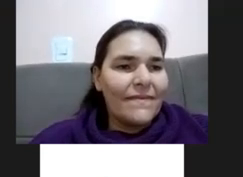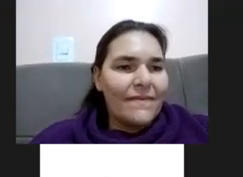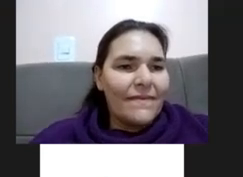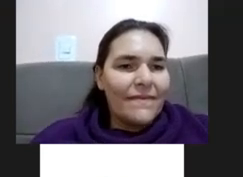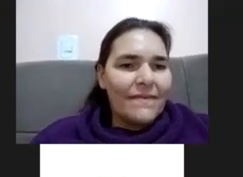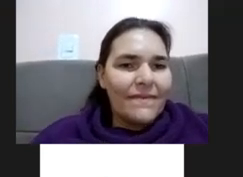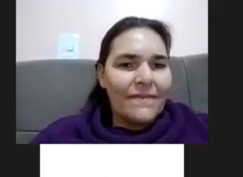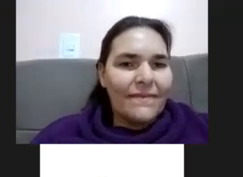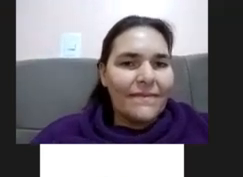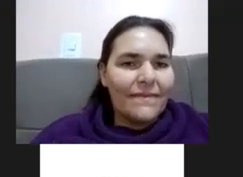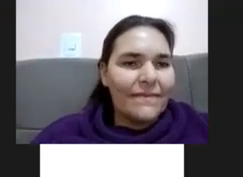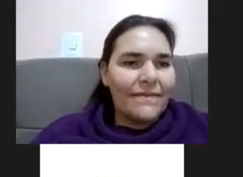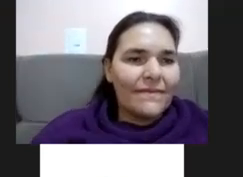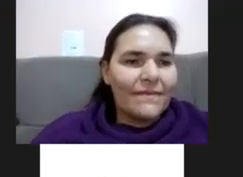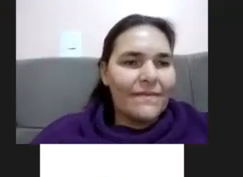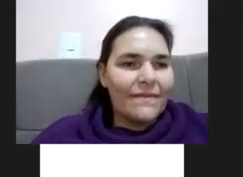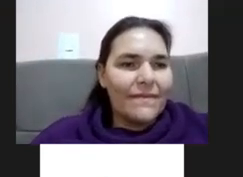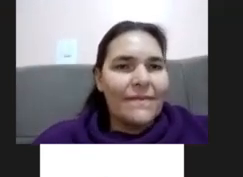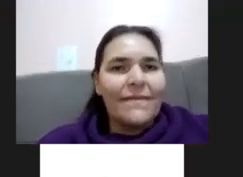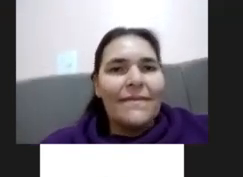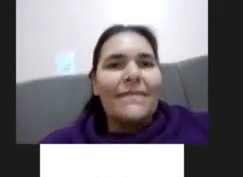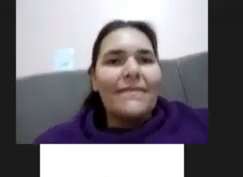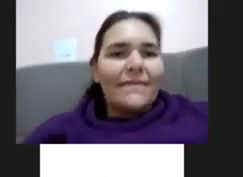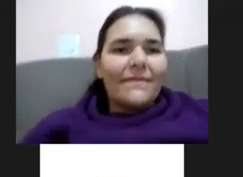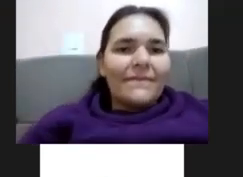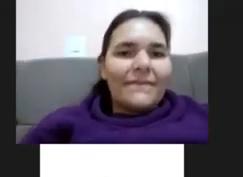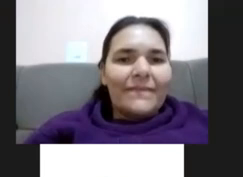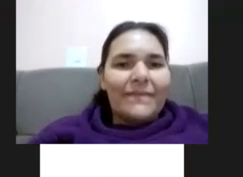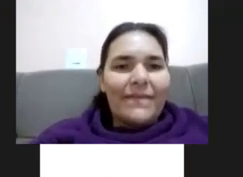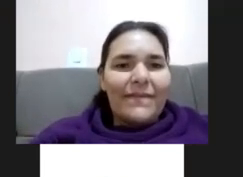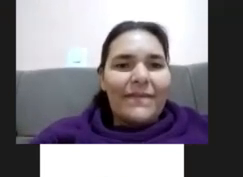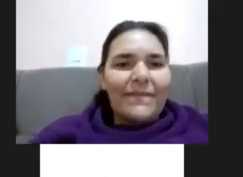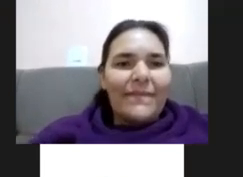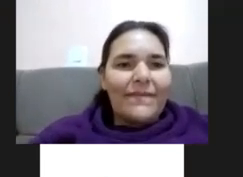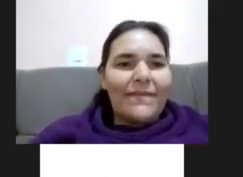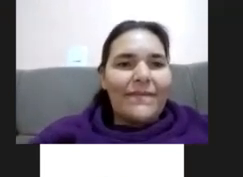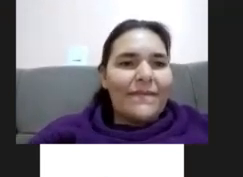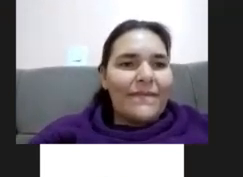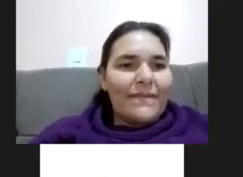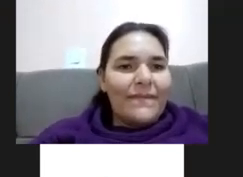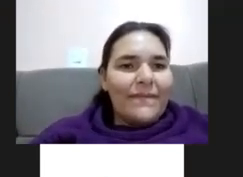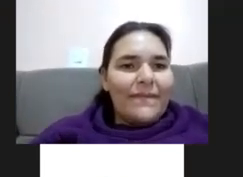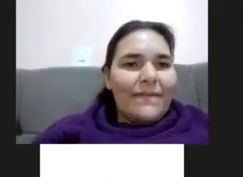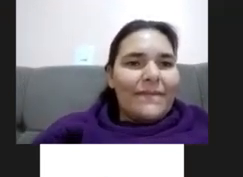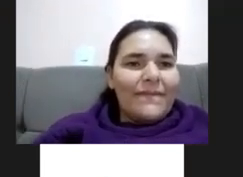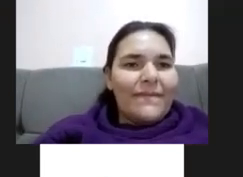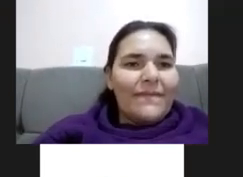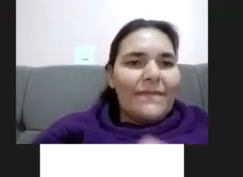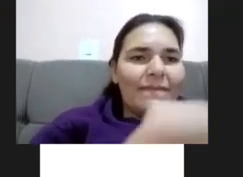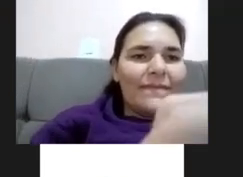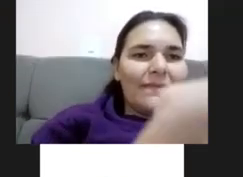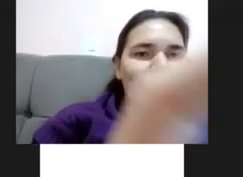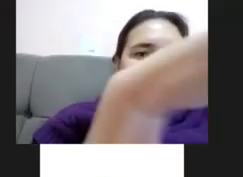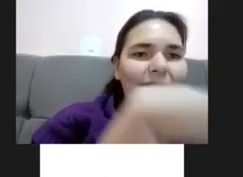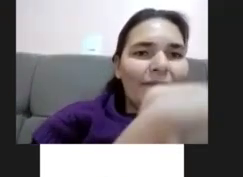Eu também, assim, você foi uma alavanca para mim, né? Porque eu já tenho acompanhado reflexologia pela internet, lido